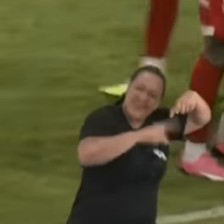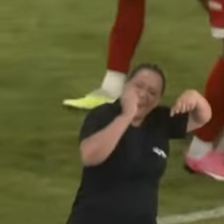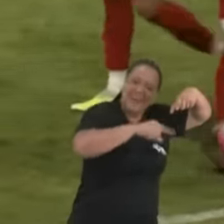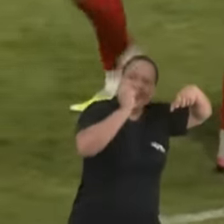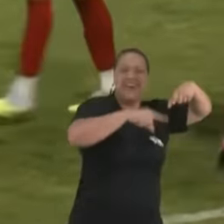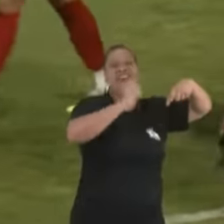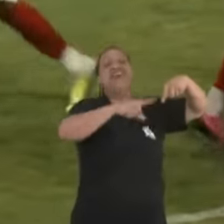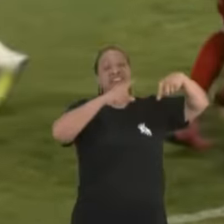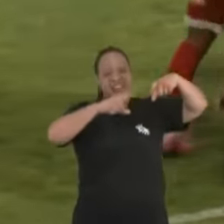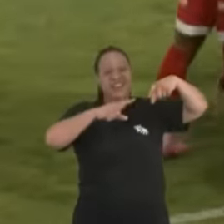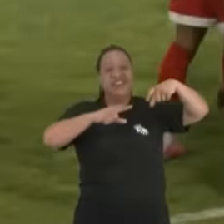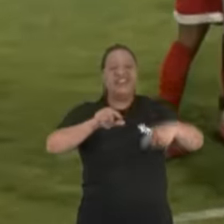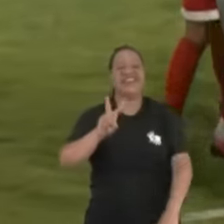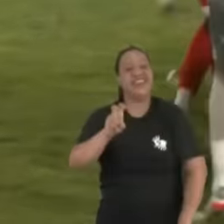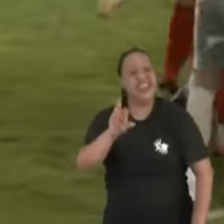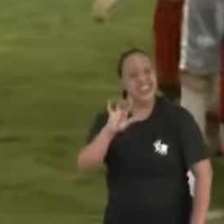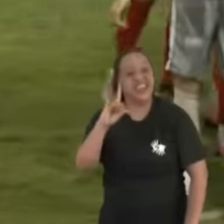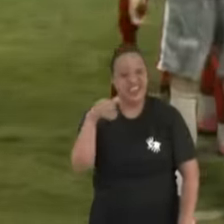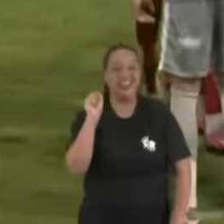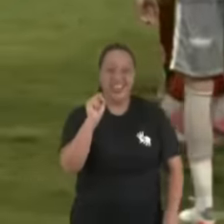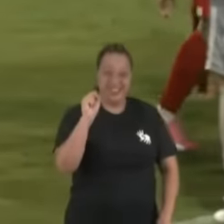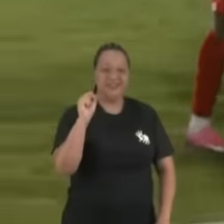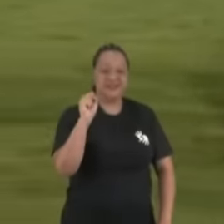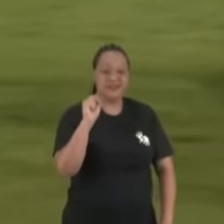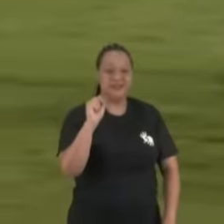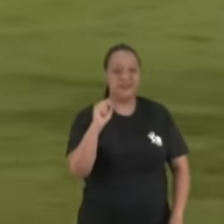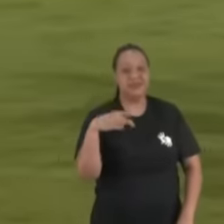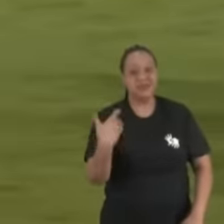Gol! Hereda!